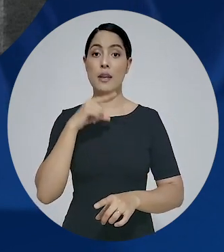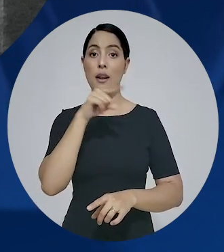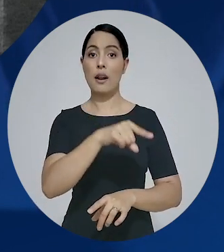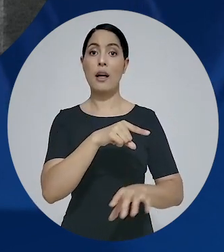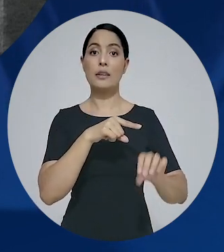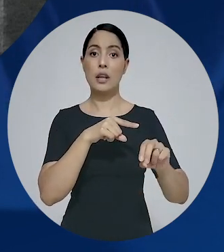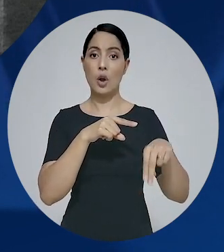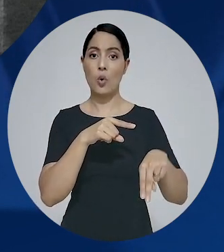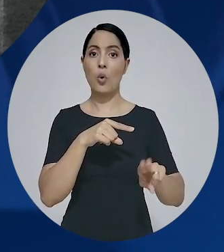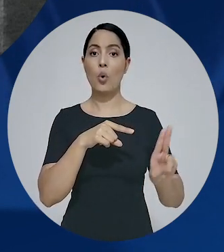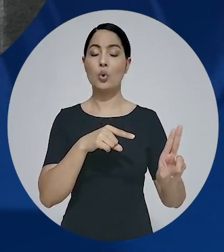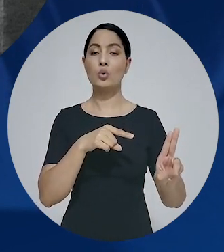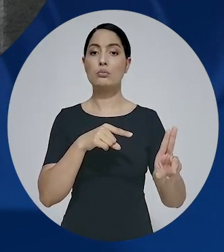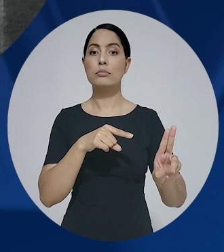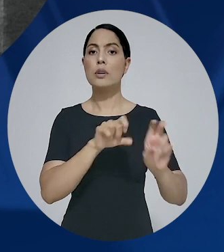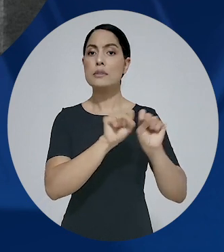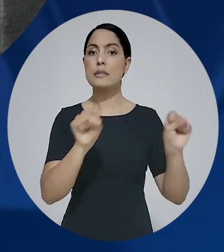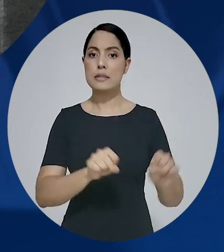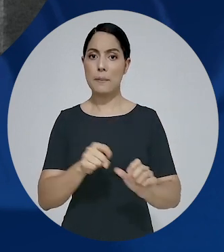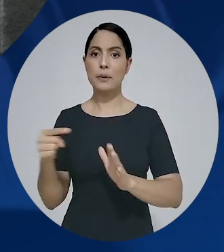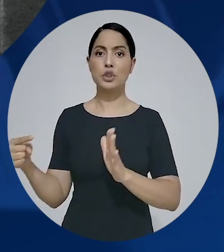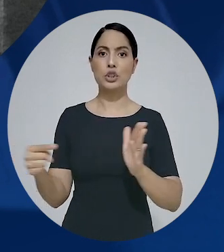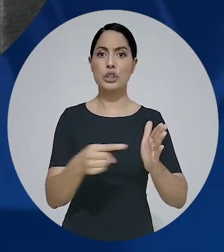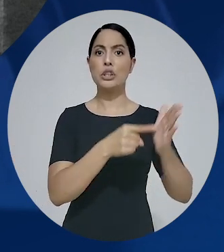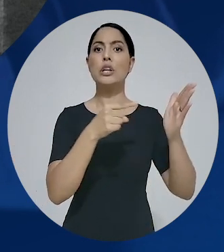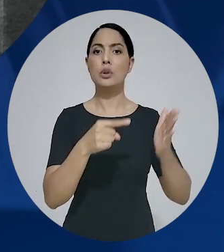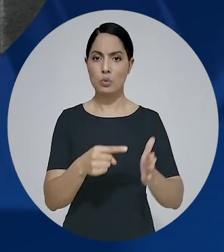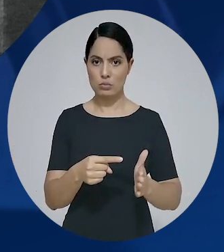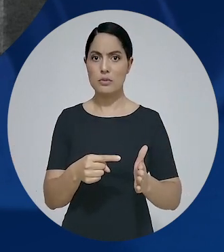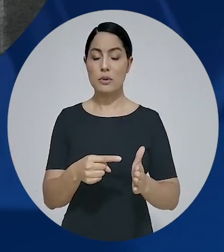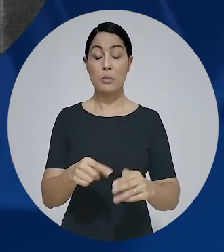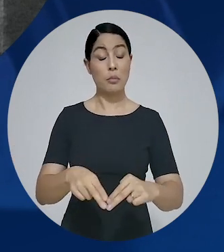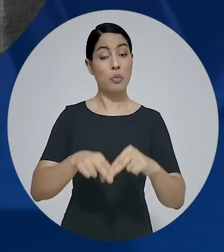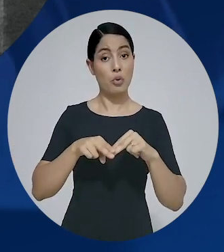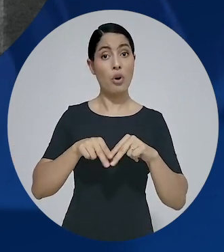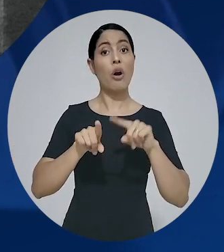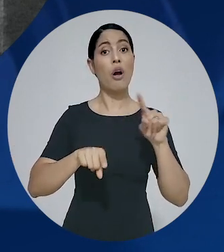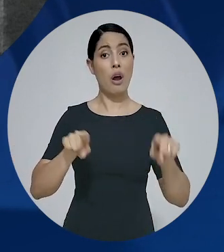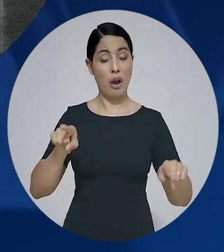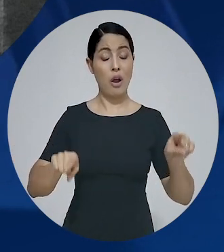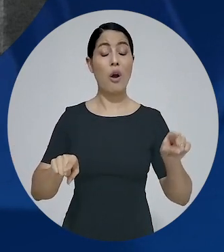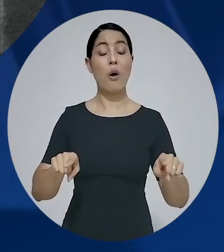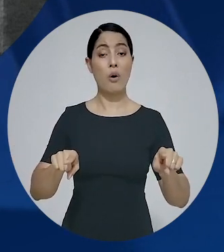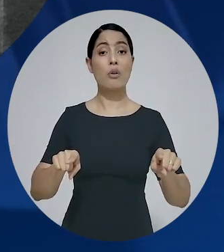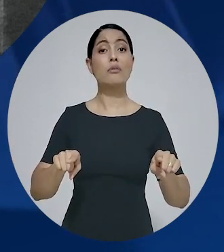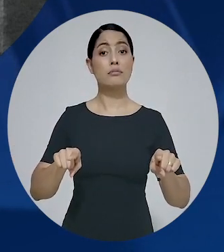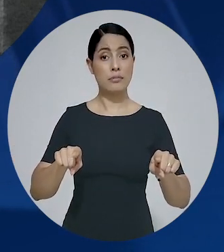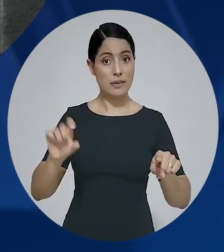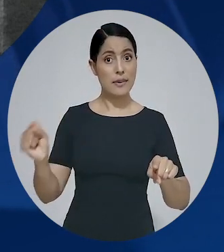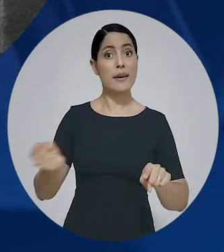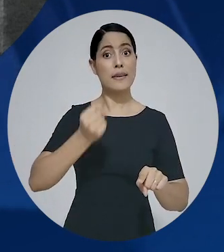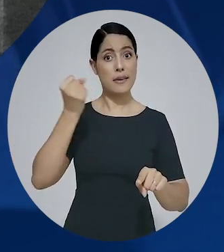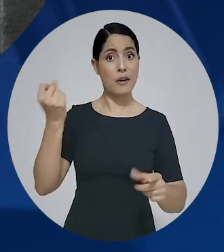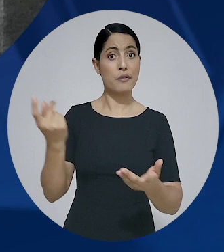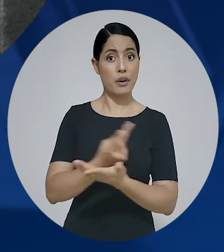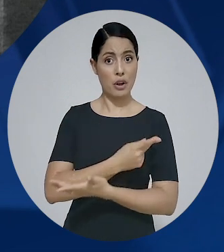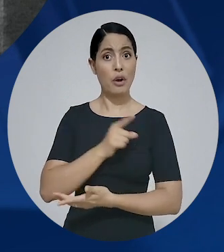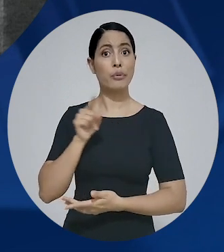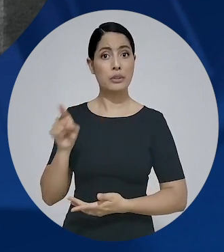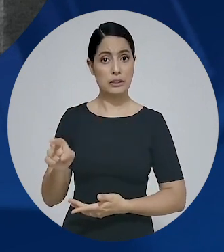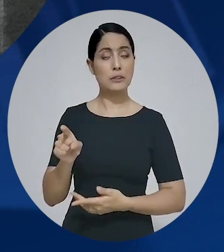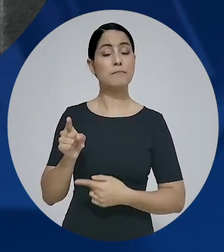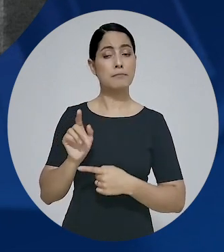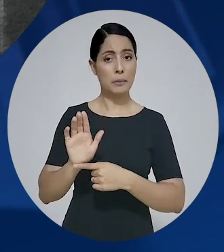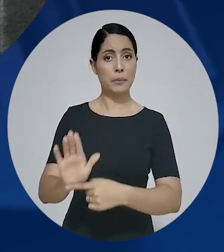que é um sistema de denúncia da ONU, casos específicos que possam, então, de alguma maneira, incidir